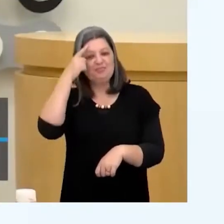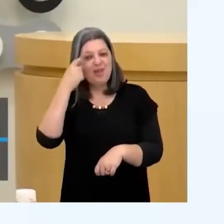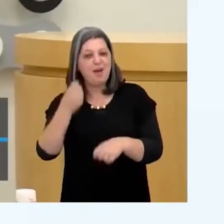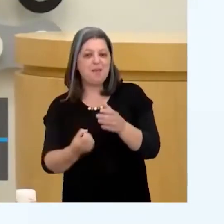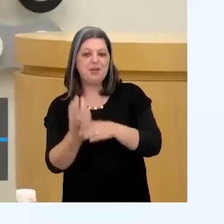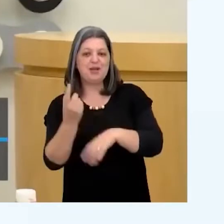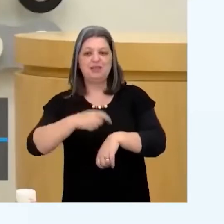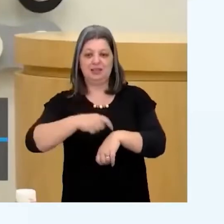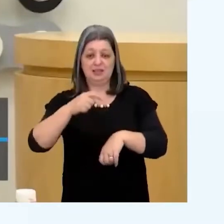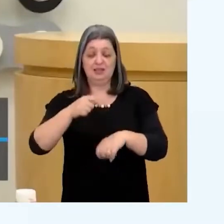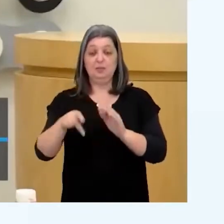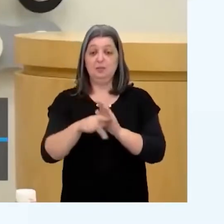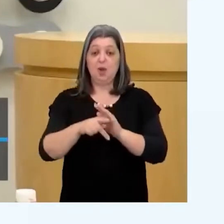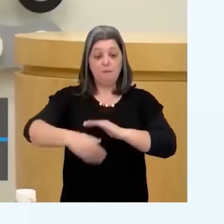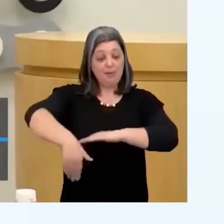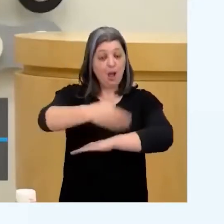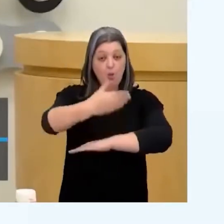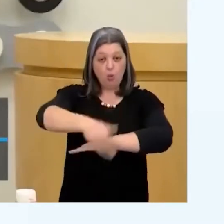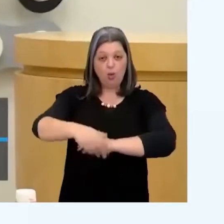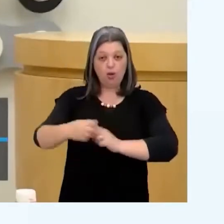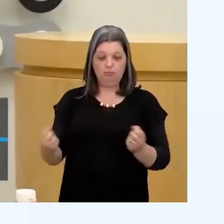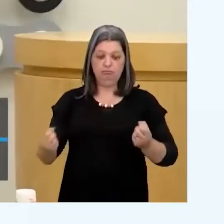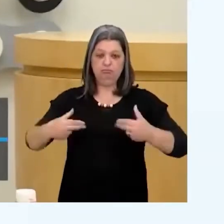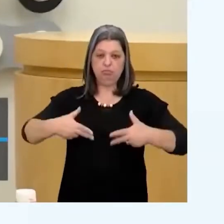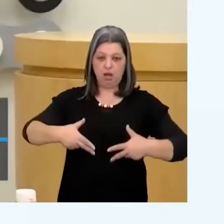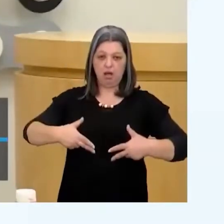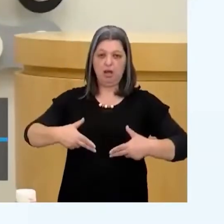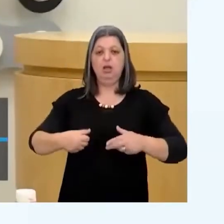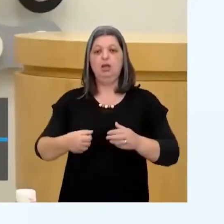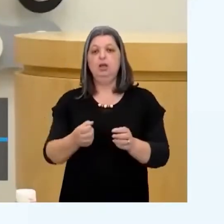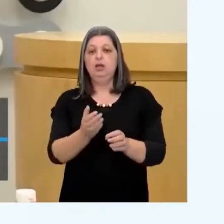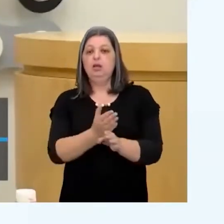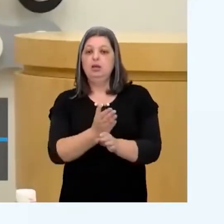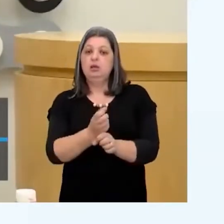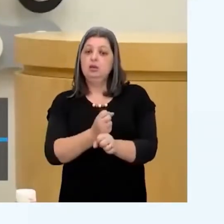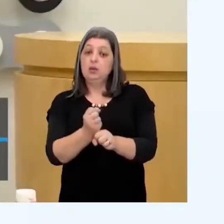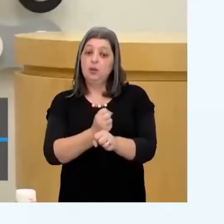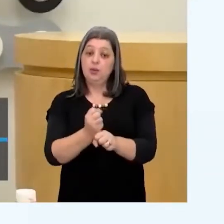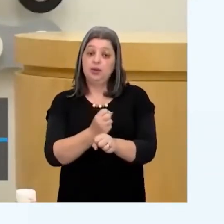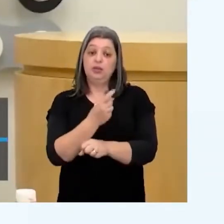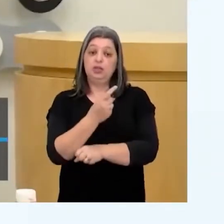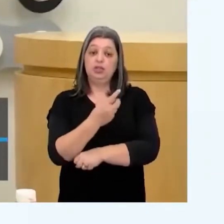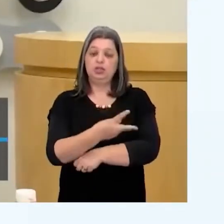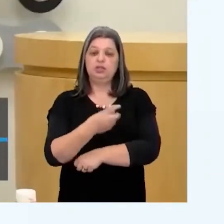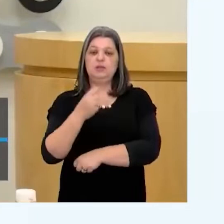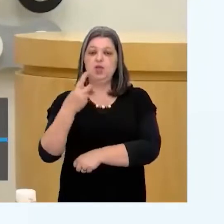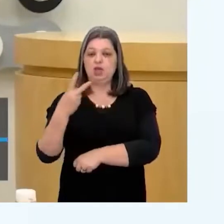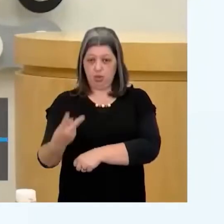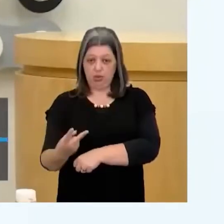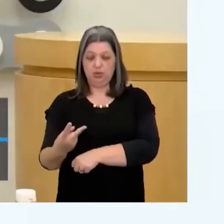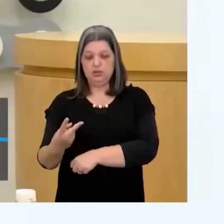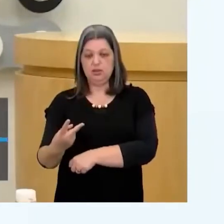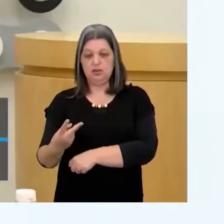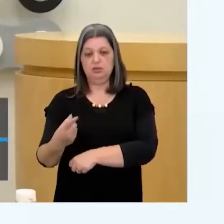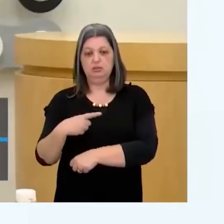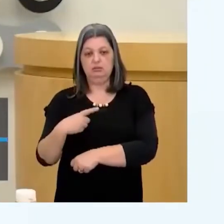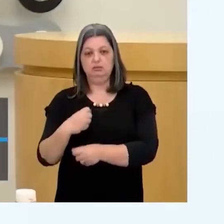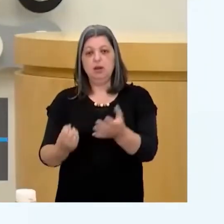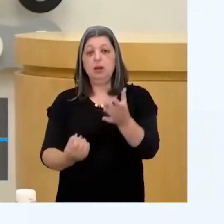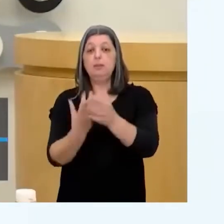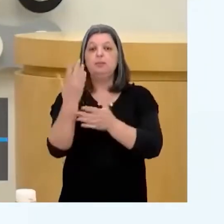e levamos o slam para as ruas. Então, em 2012, o coletivo Slam da Guilhermina cria o seu